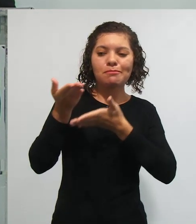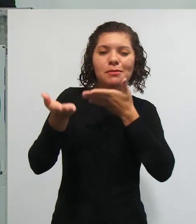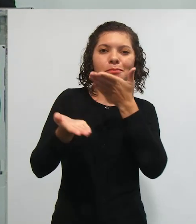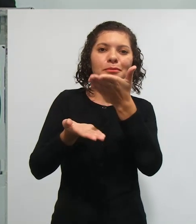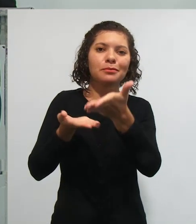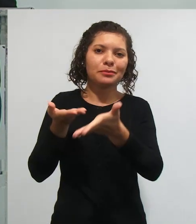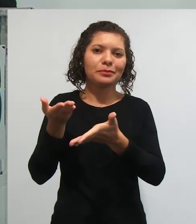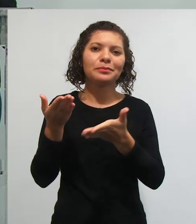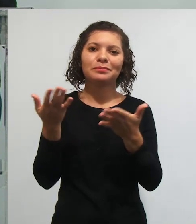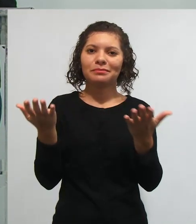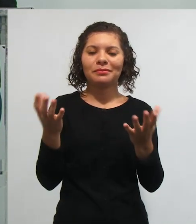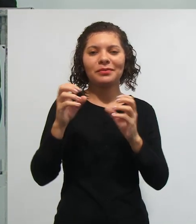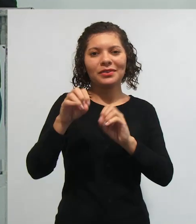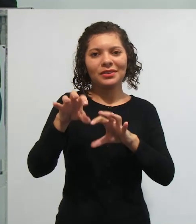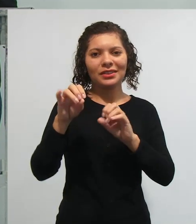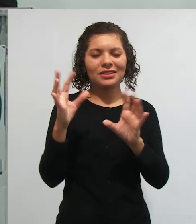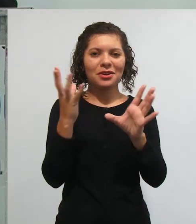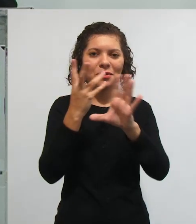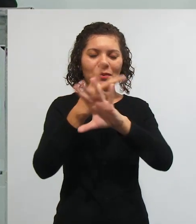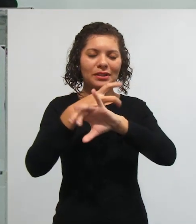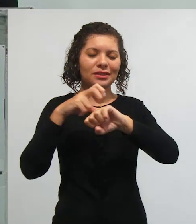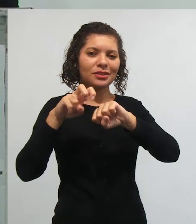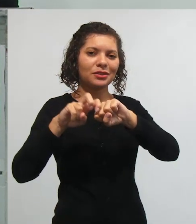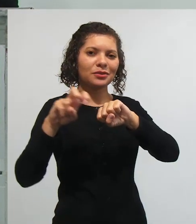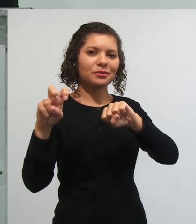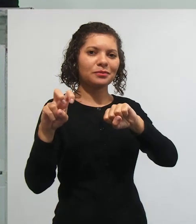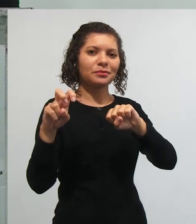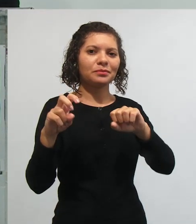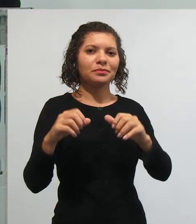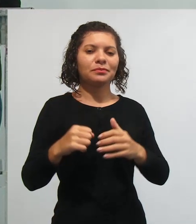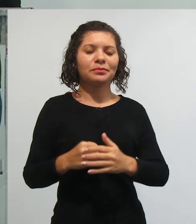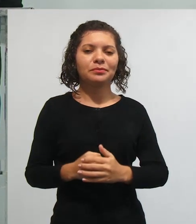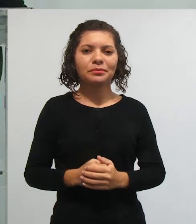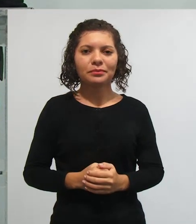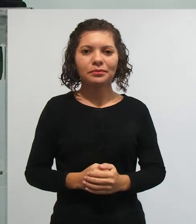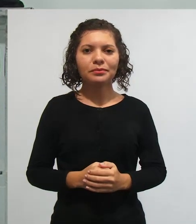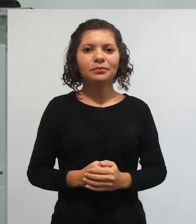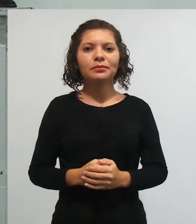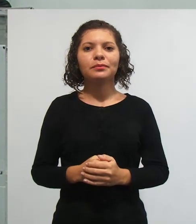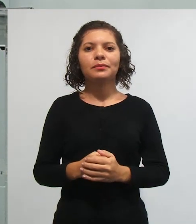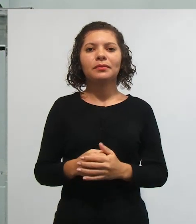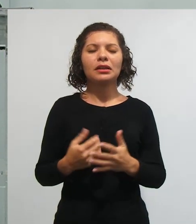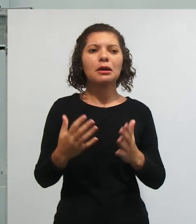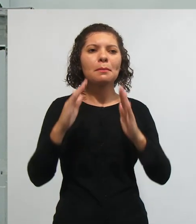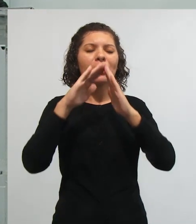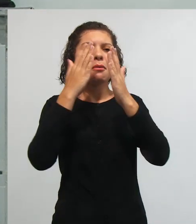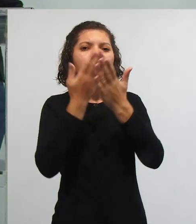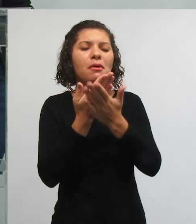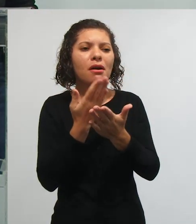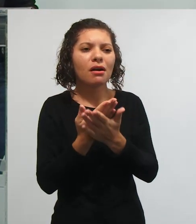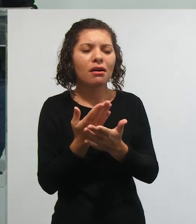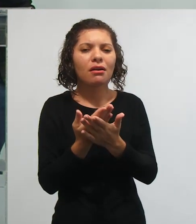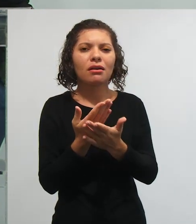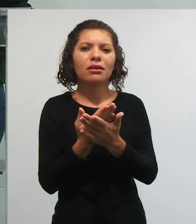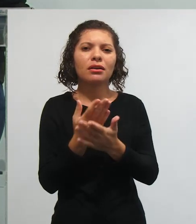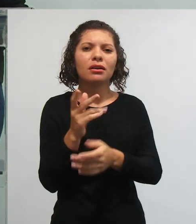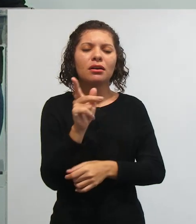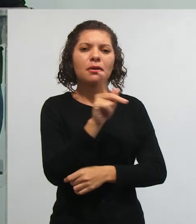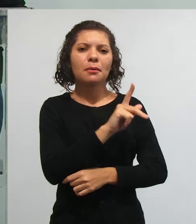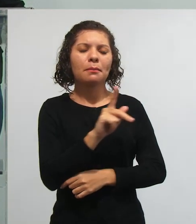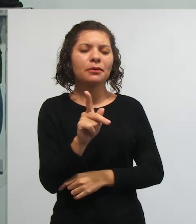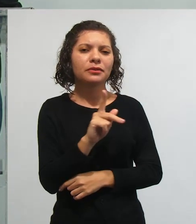caminho pra educação intercultural Então o que a professora disse aqui professora você está desvalorizando o que acontece no âmbito escolar